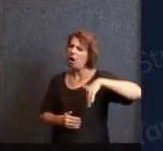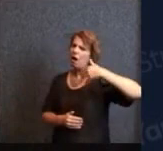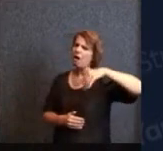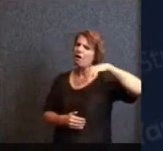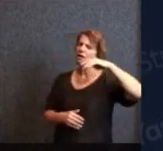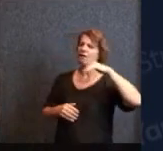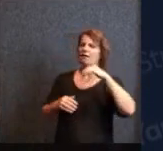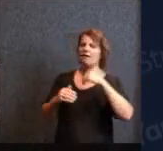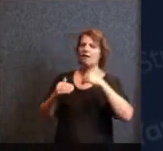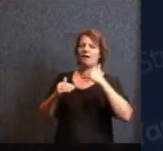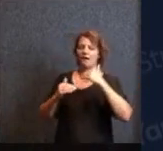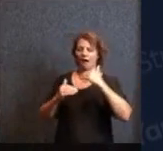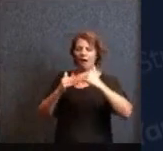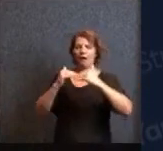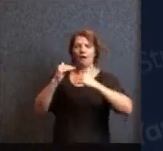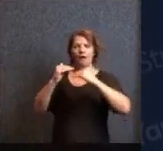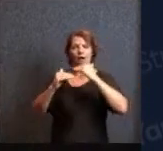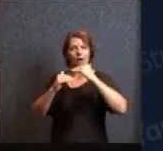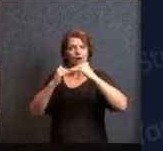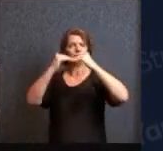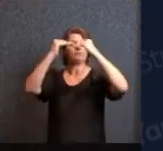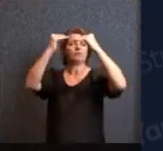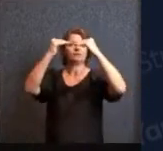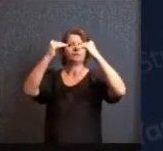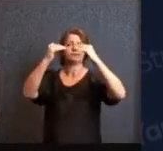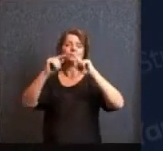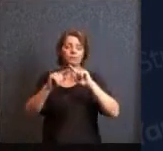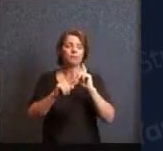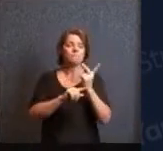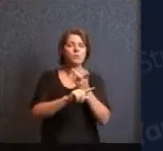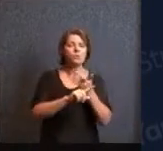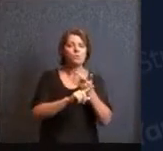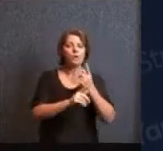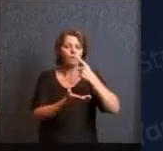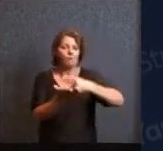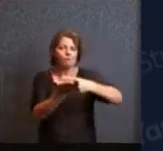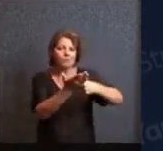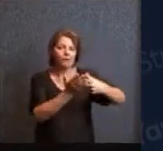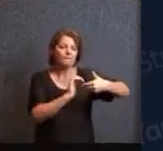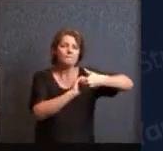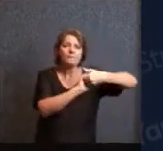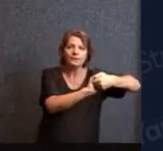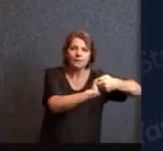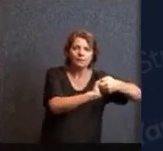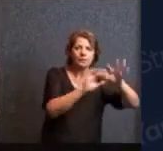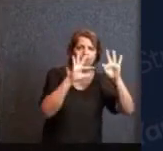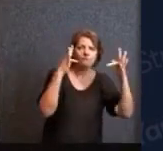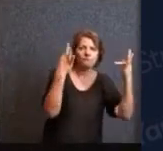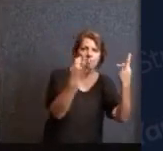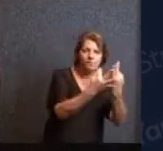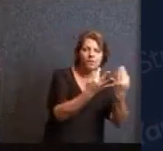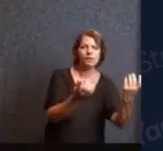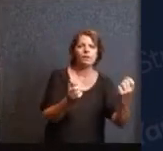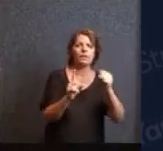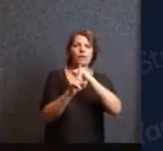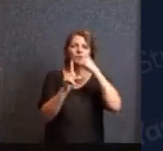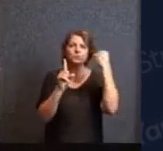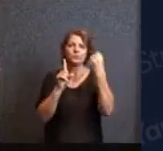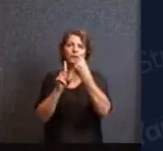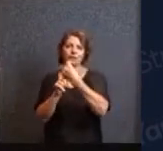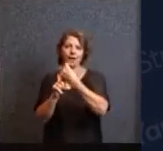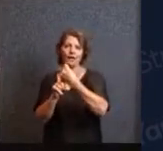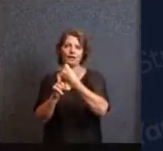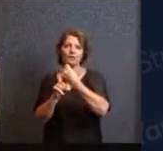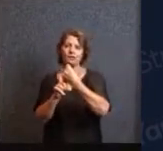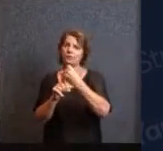avanços, né? Buscar parcerias com as famílias, com a sociedade civil como um